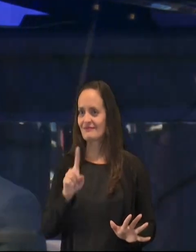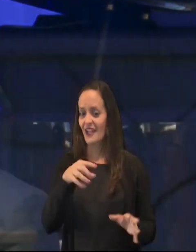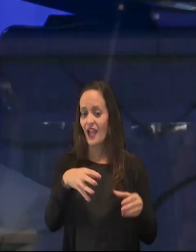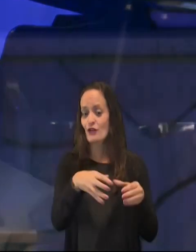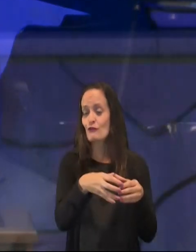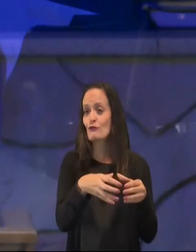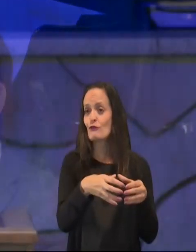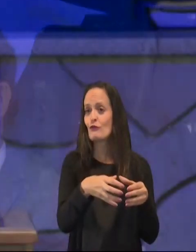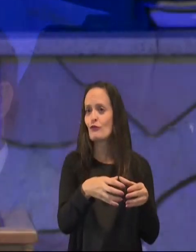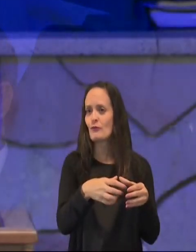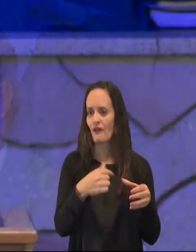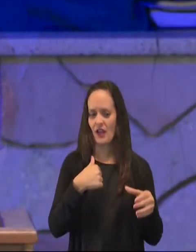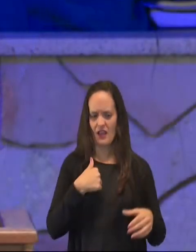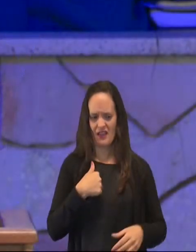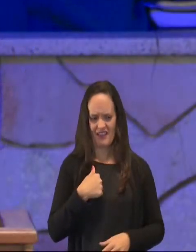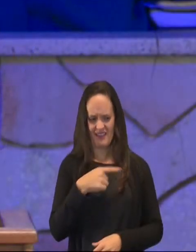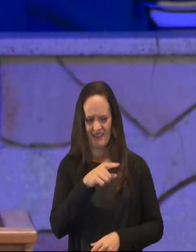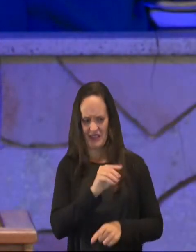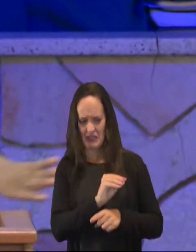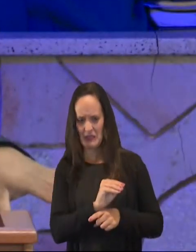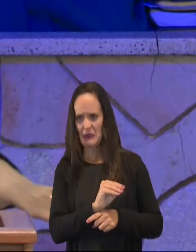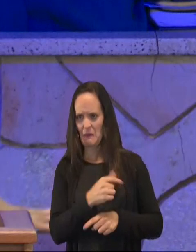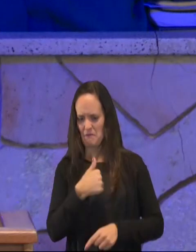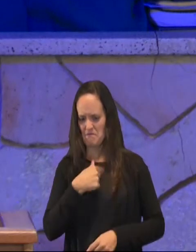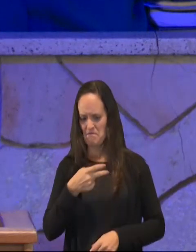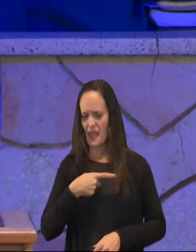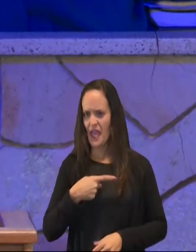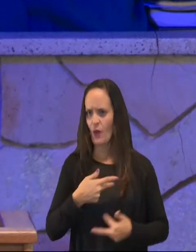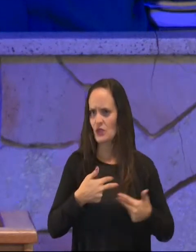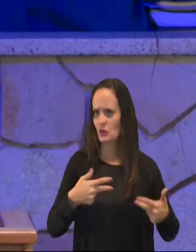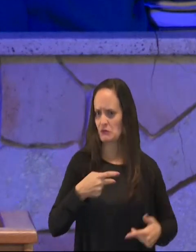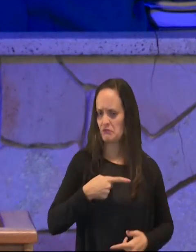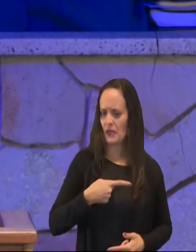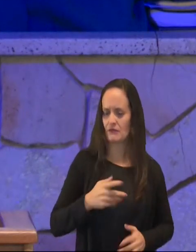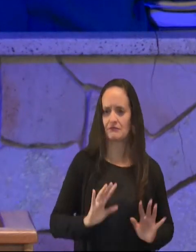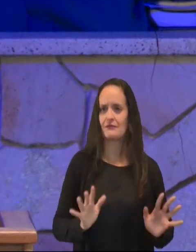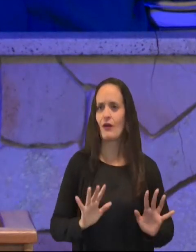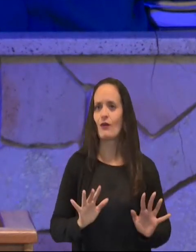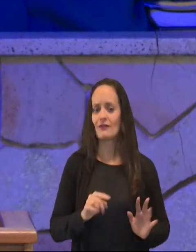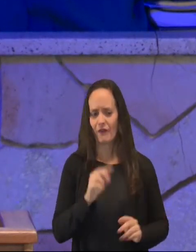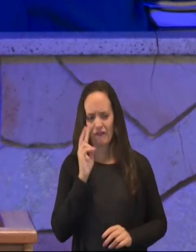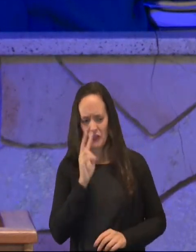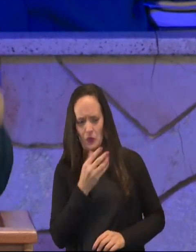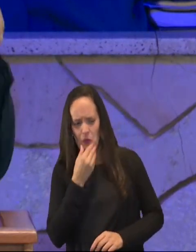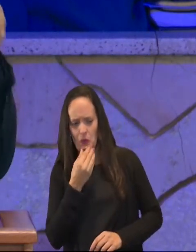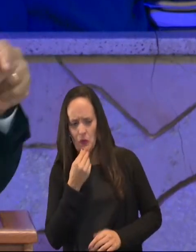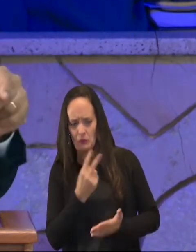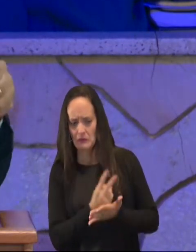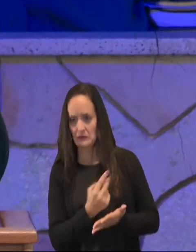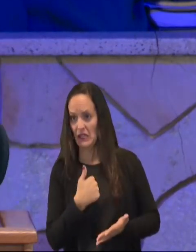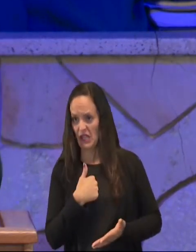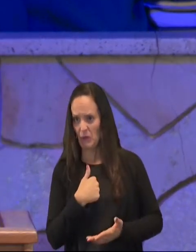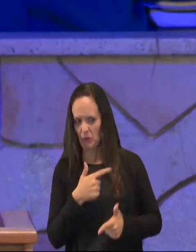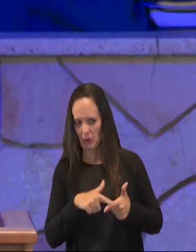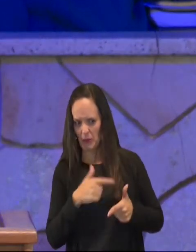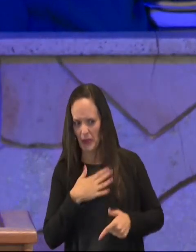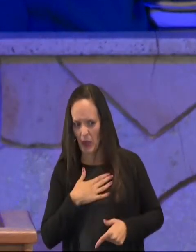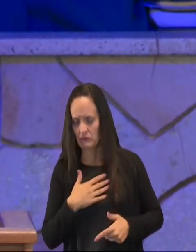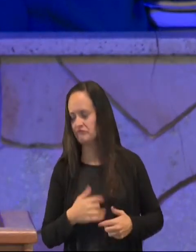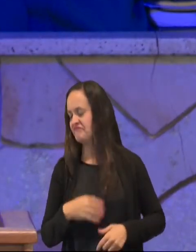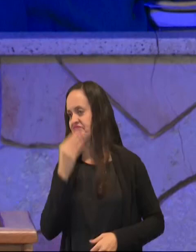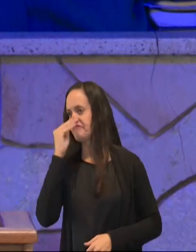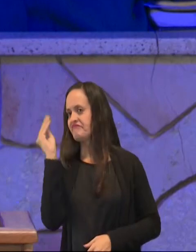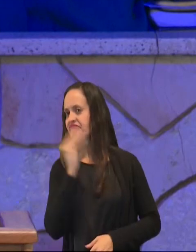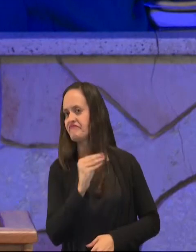seu é meu. E eles se afastam daquele homem até que vem o samaritano. E Jesus provocava sempre com a figura